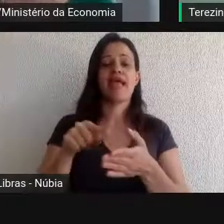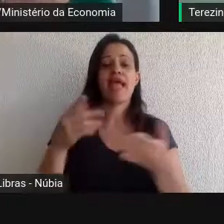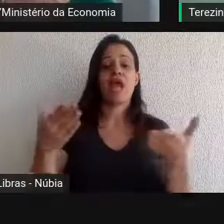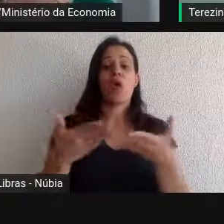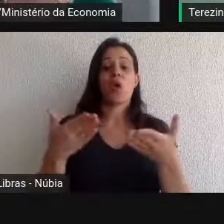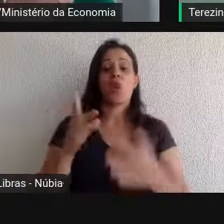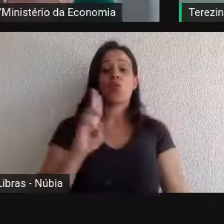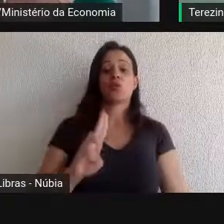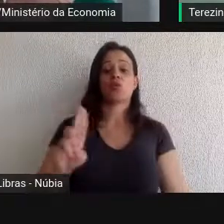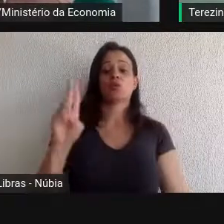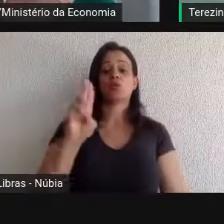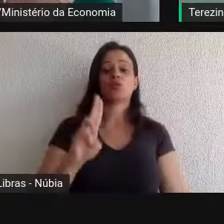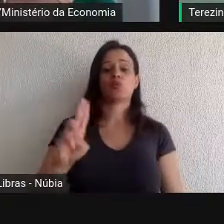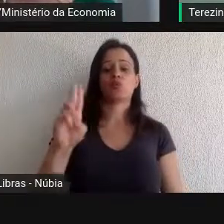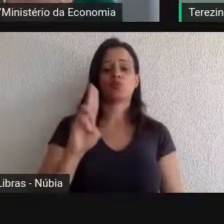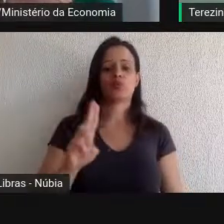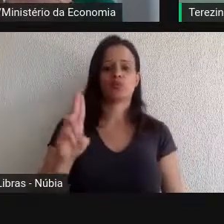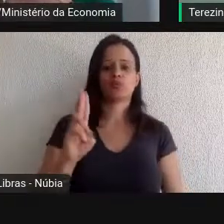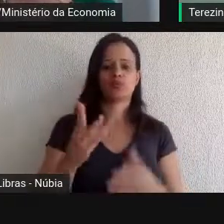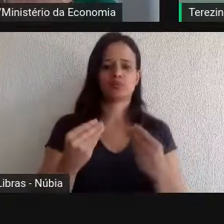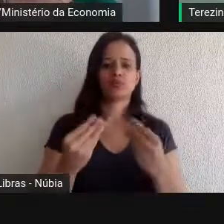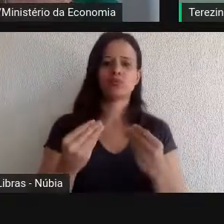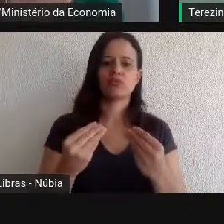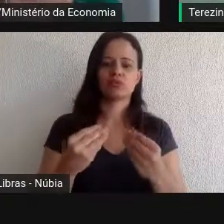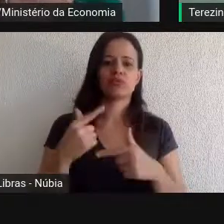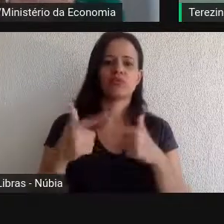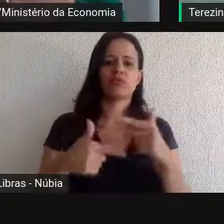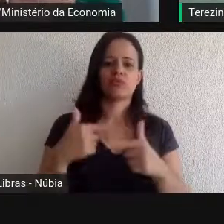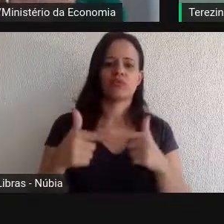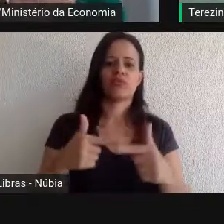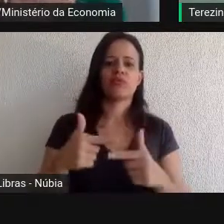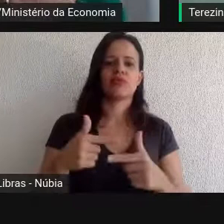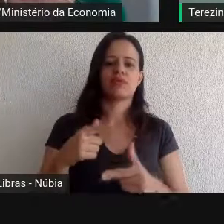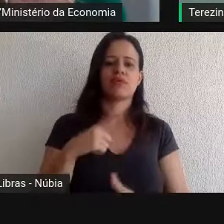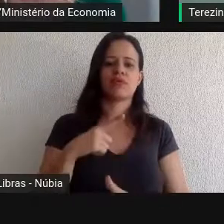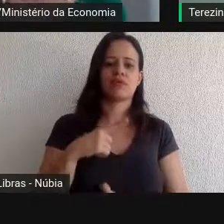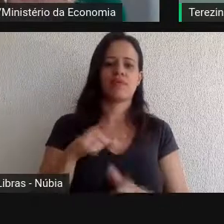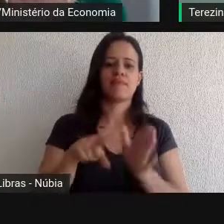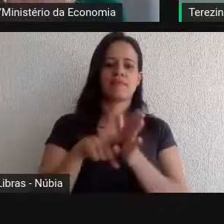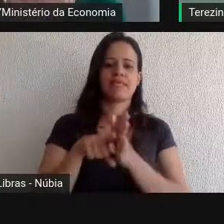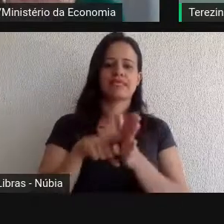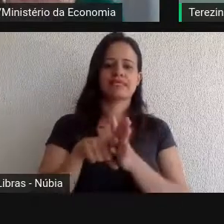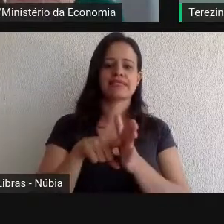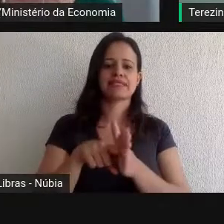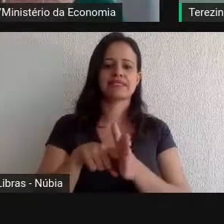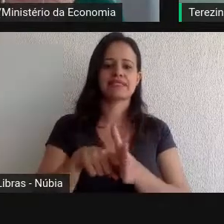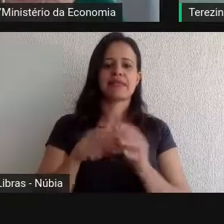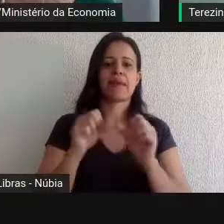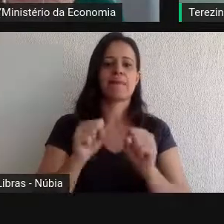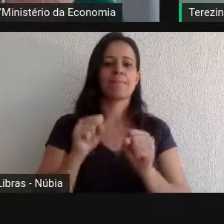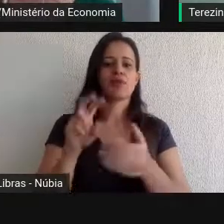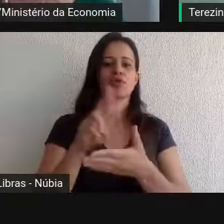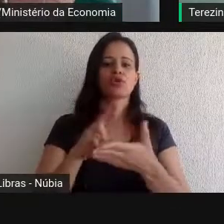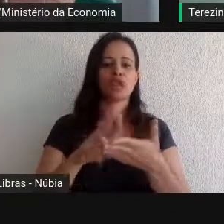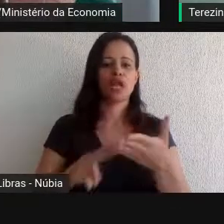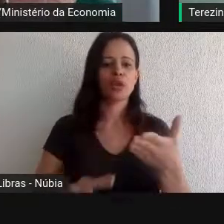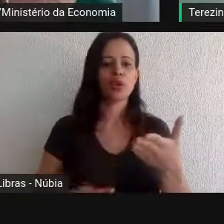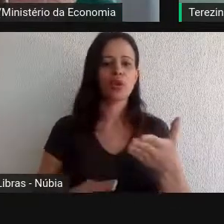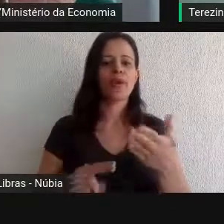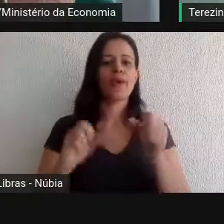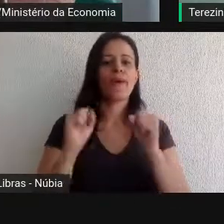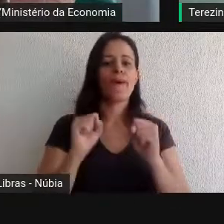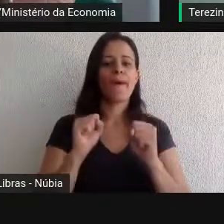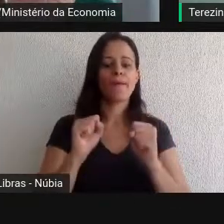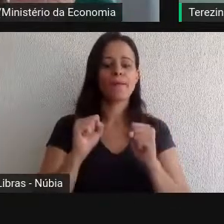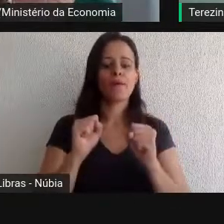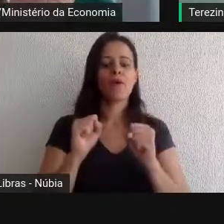da busca, quando a gente busca trabalho para colocar na nossa pesquisa. Mas pode ser um relatório, pode ser relatório de